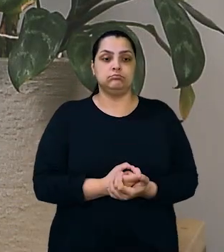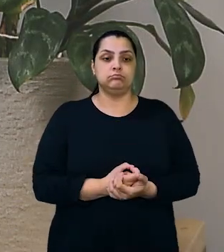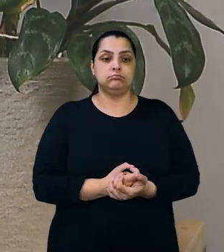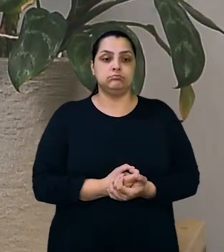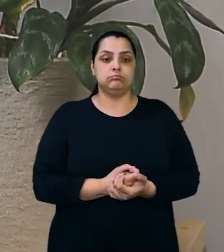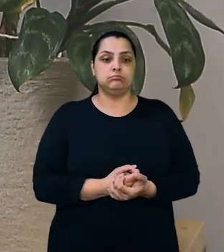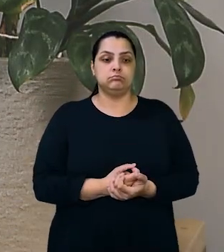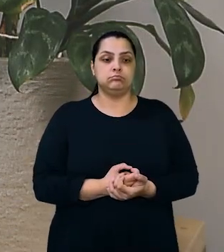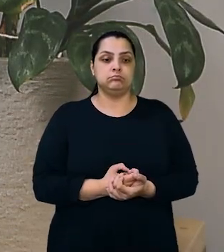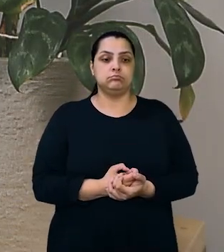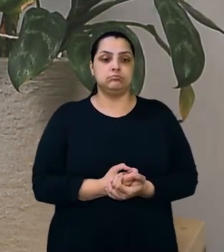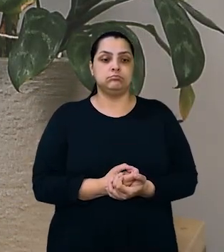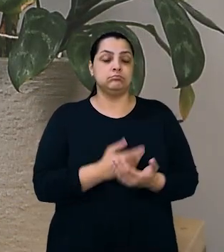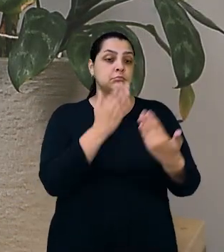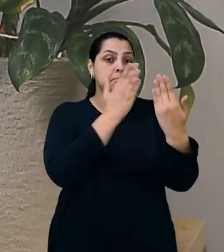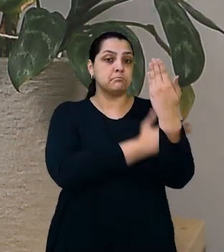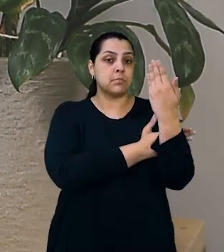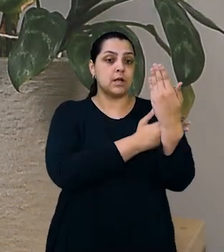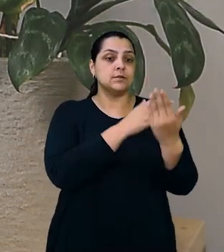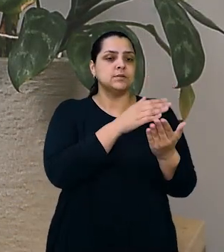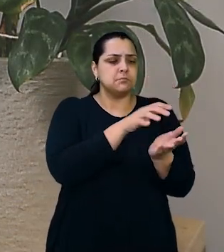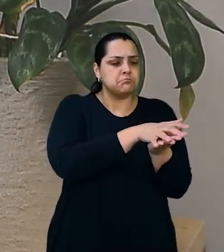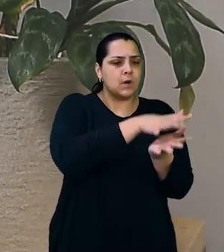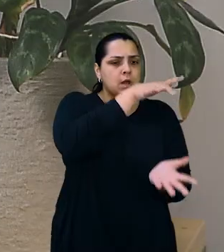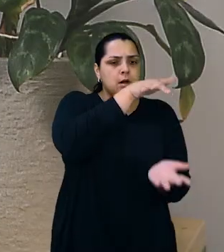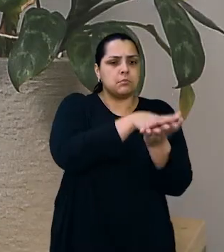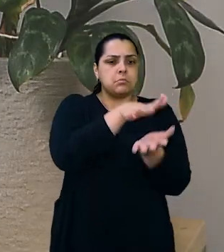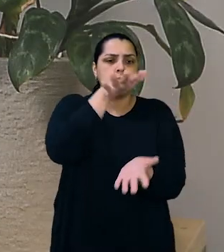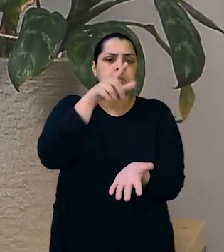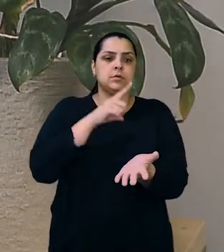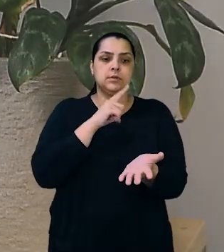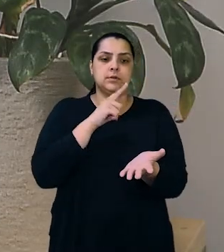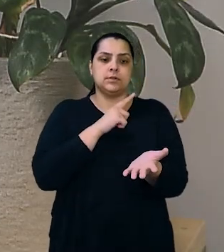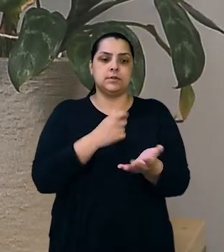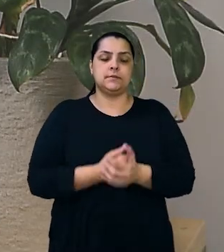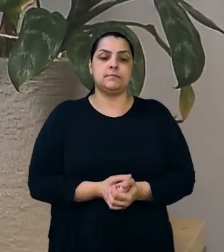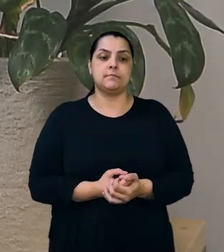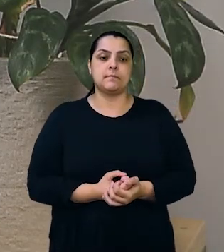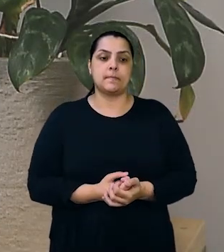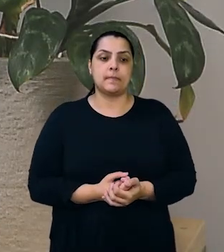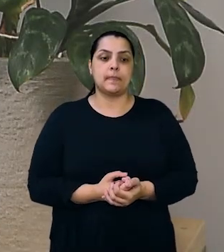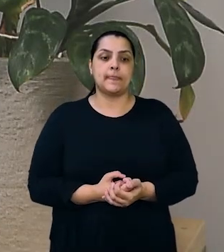uma pasta cheia de